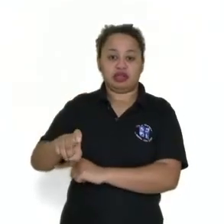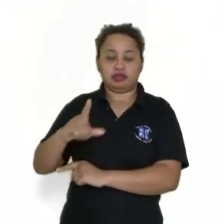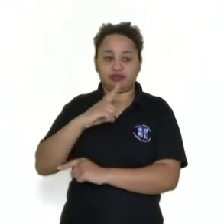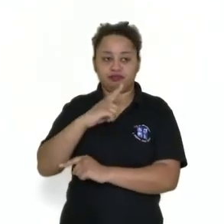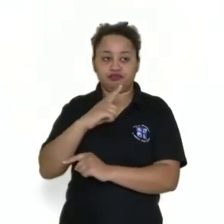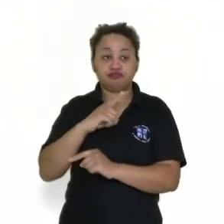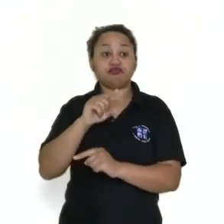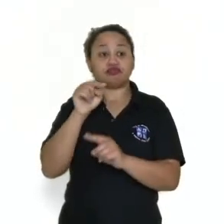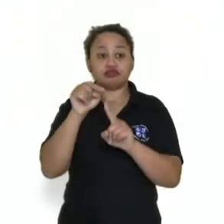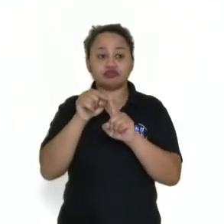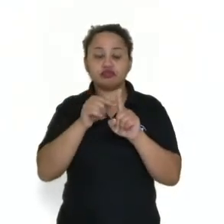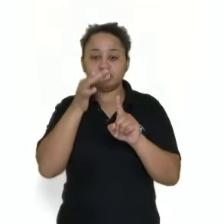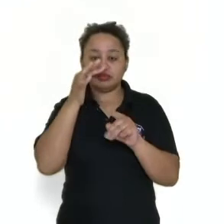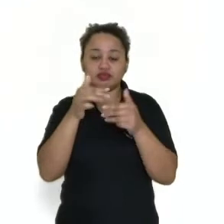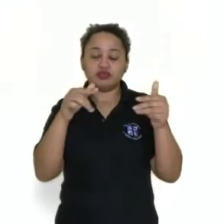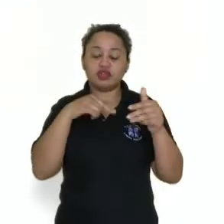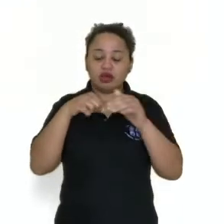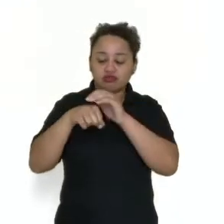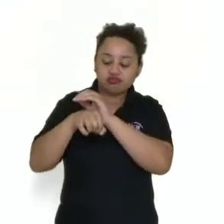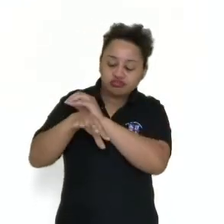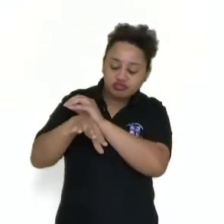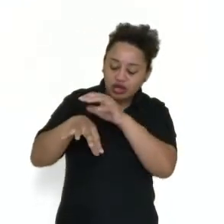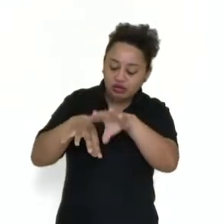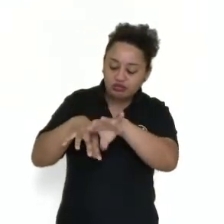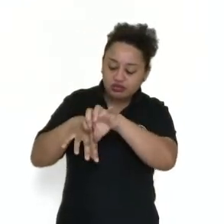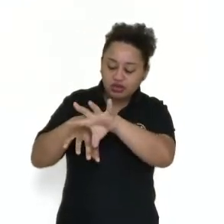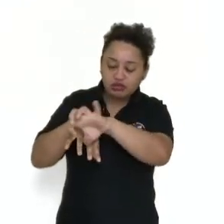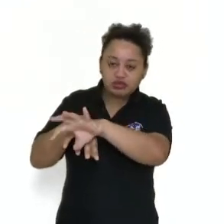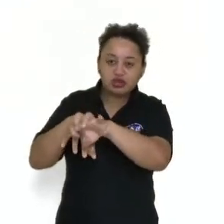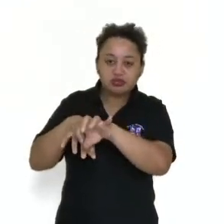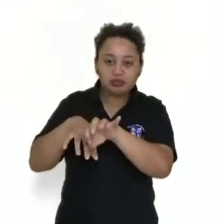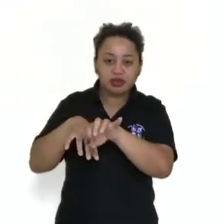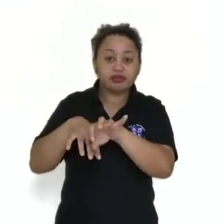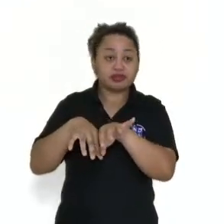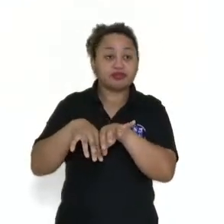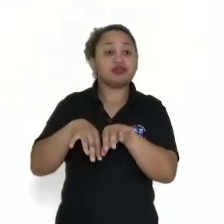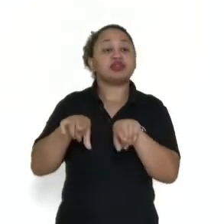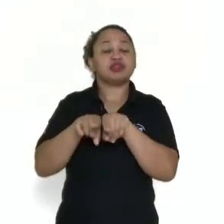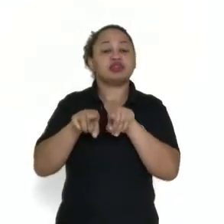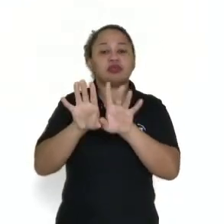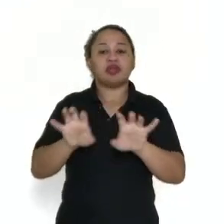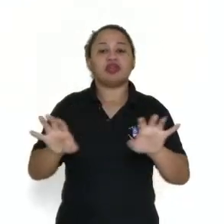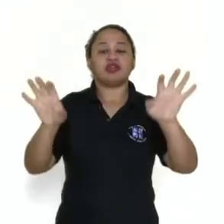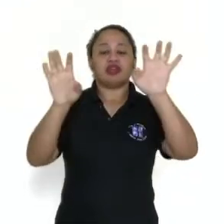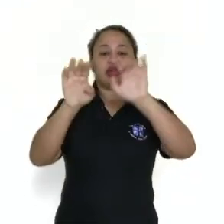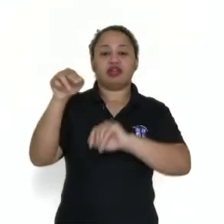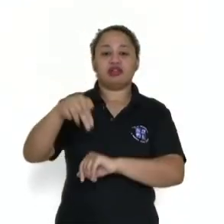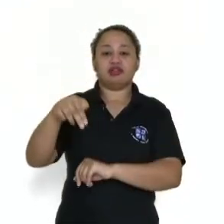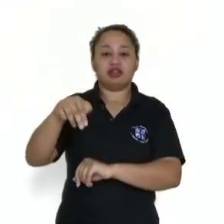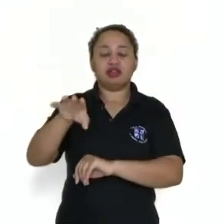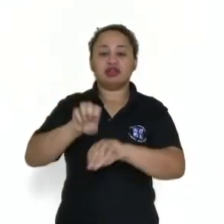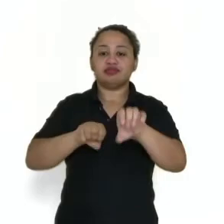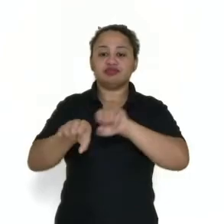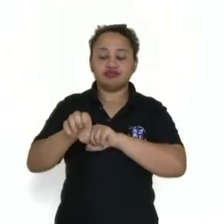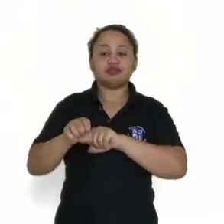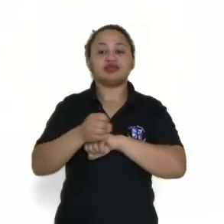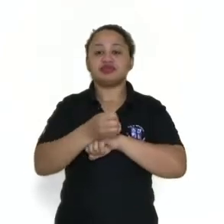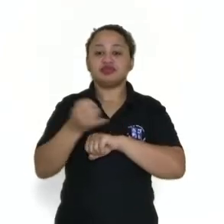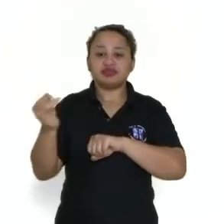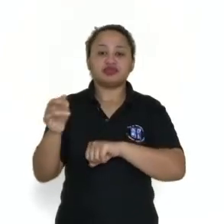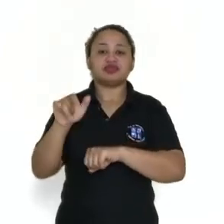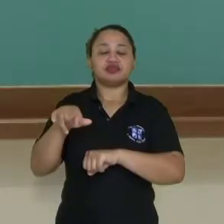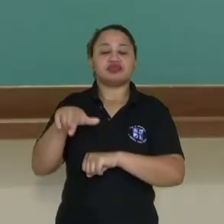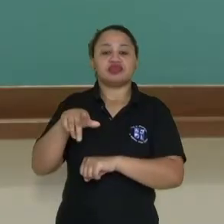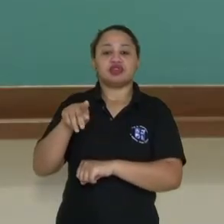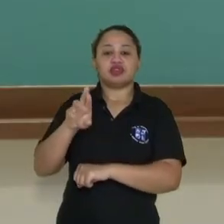de planta possui em suas raízes bactérias fixadoras de nitrogênio. Também o gás nitrogênio é capturado por micro-organismos procariotos presentes